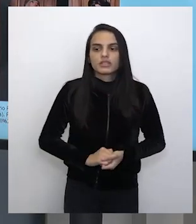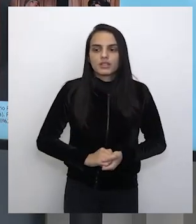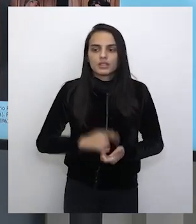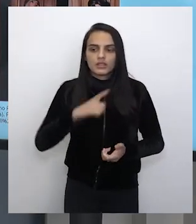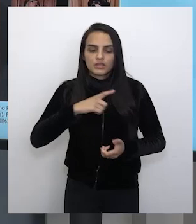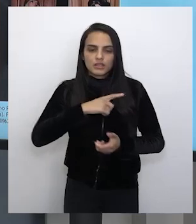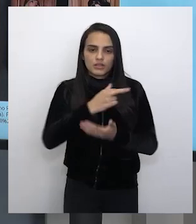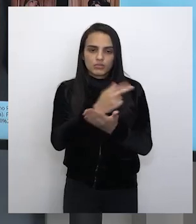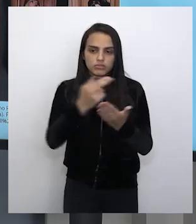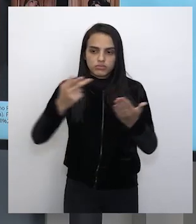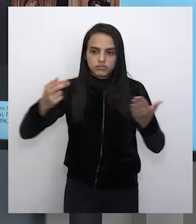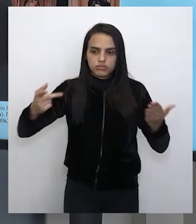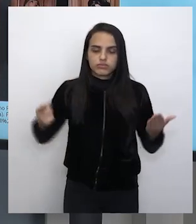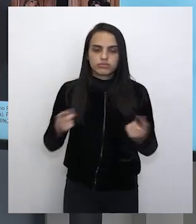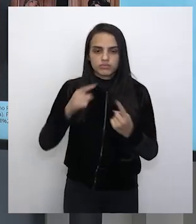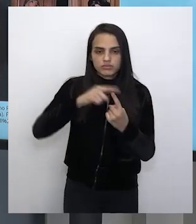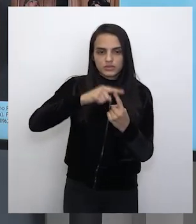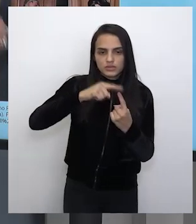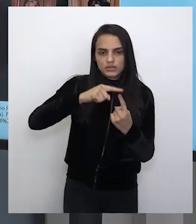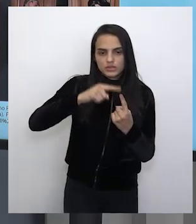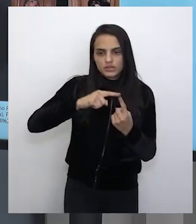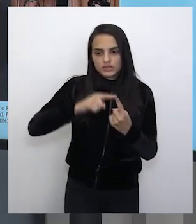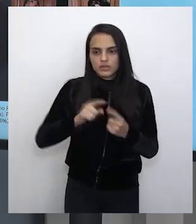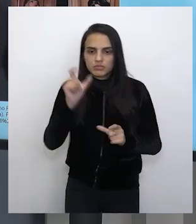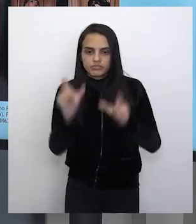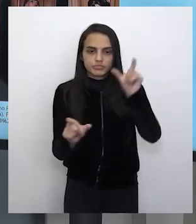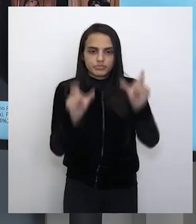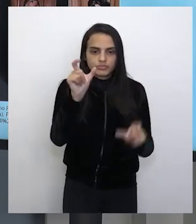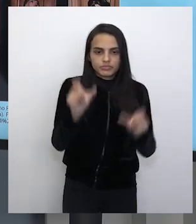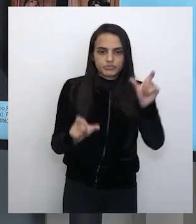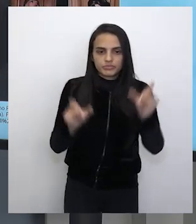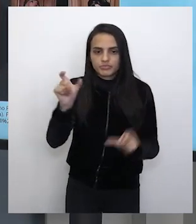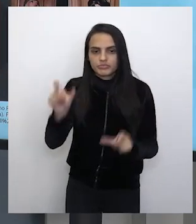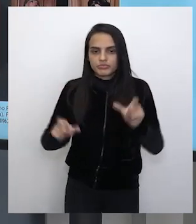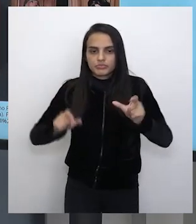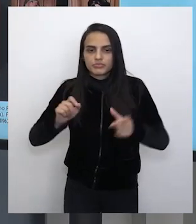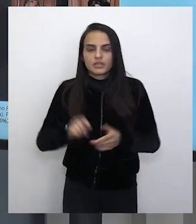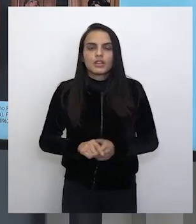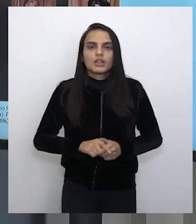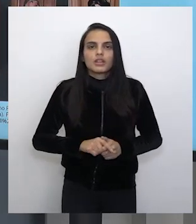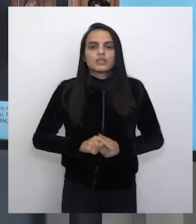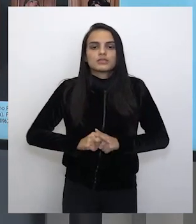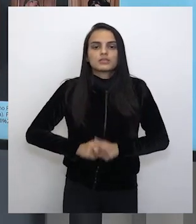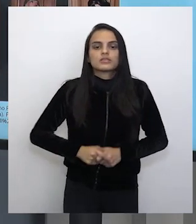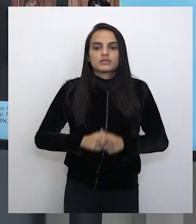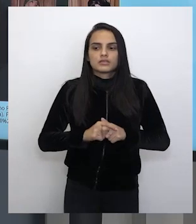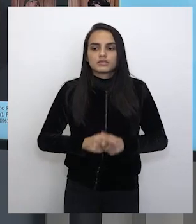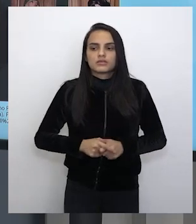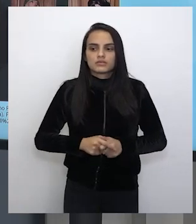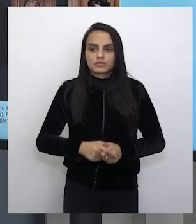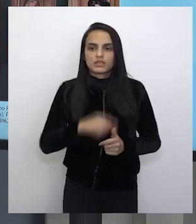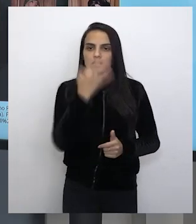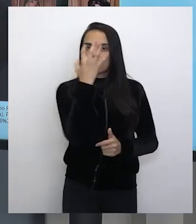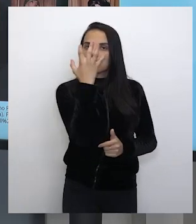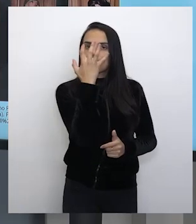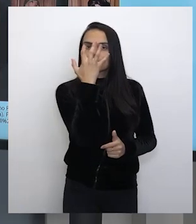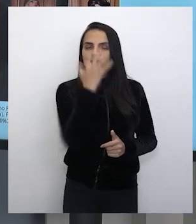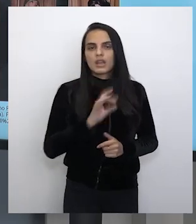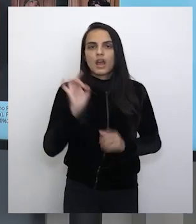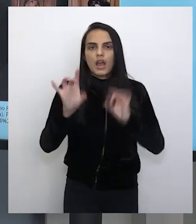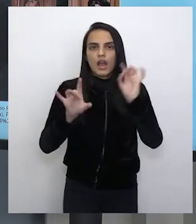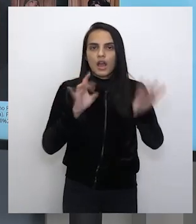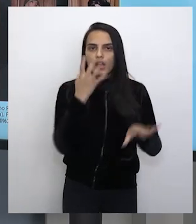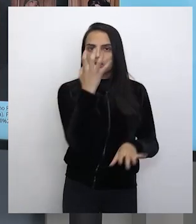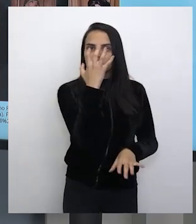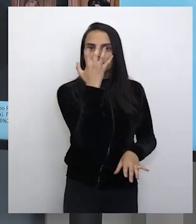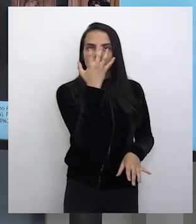tipos fixos, né? Os personagens são sempre os mesmos, no caso, né? E eles são representados por máscaras. Cada máscara dessa,